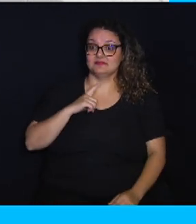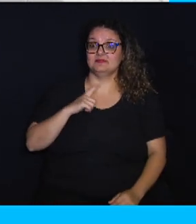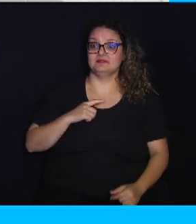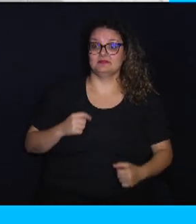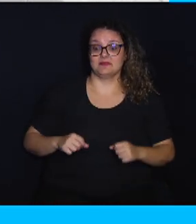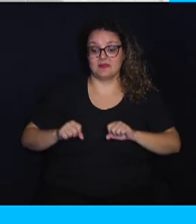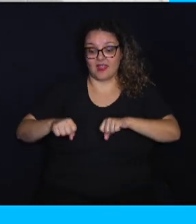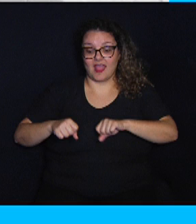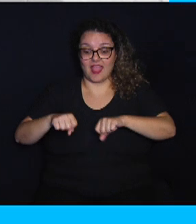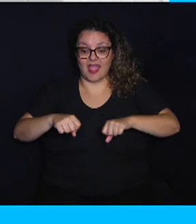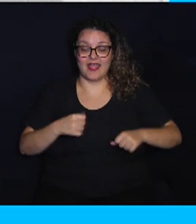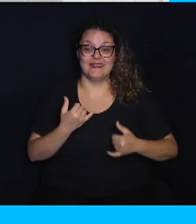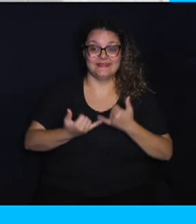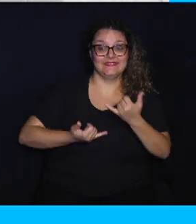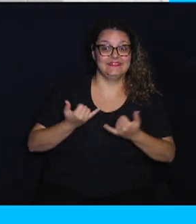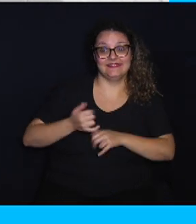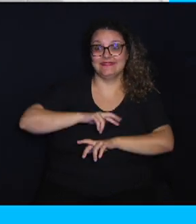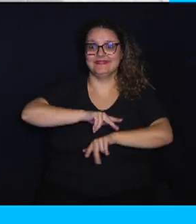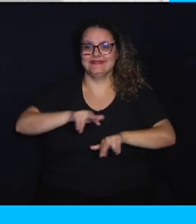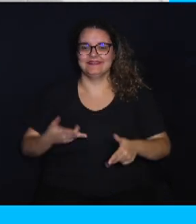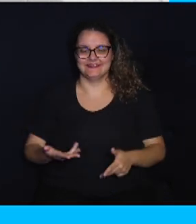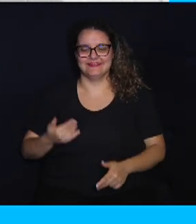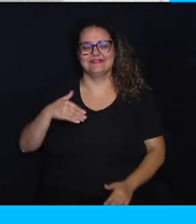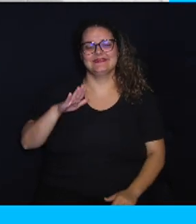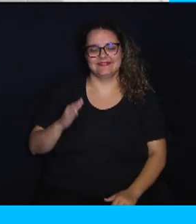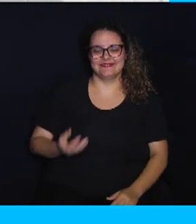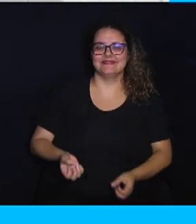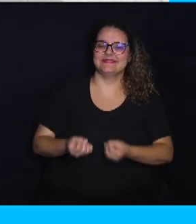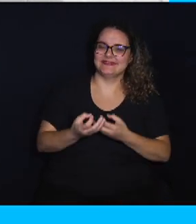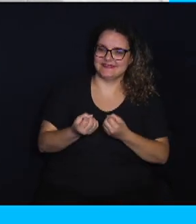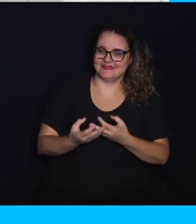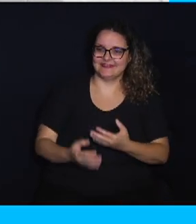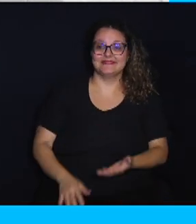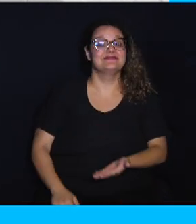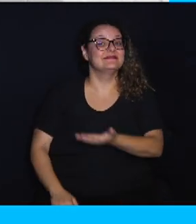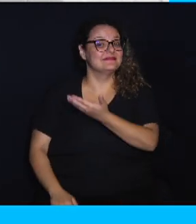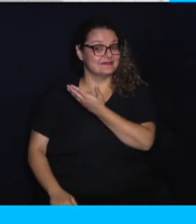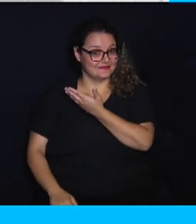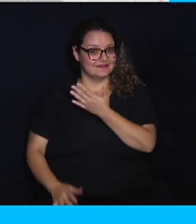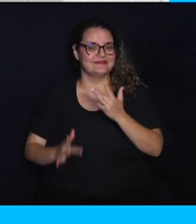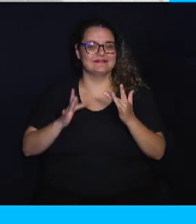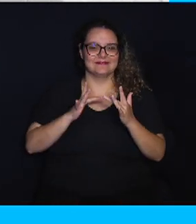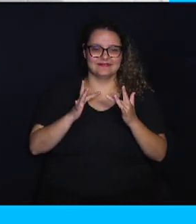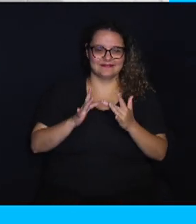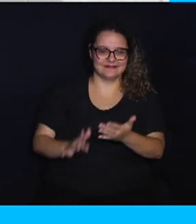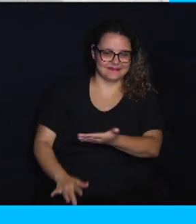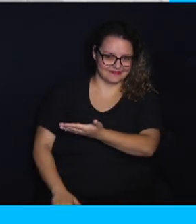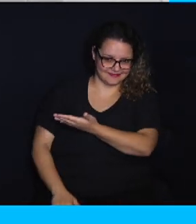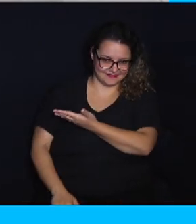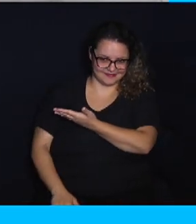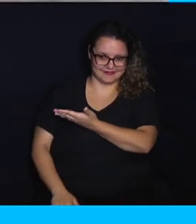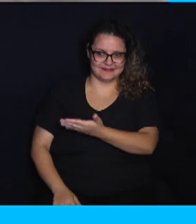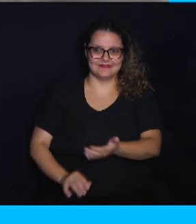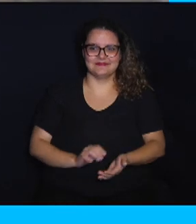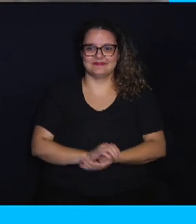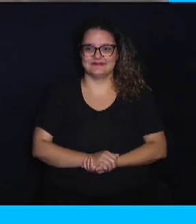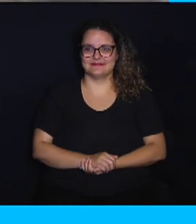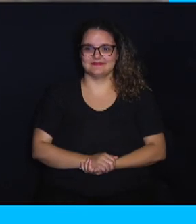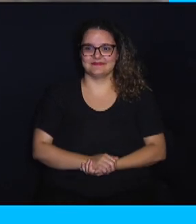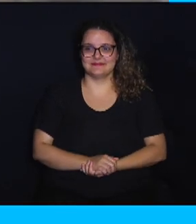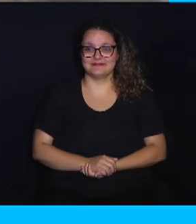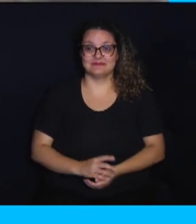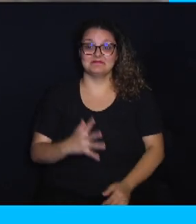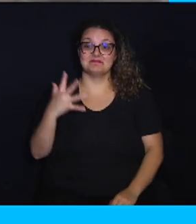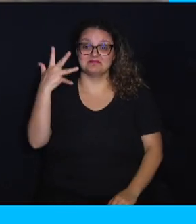e brincar à vontade. Para mais informações sobre o cãozinho, entre em contato com a Jéssica. Essa